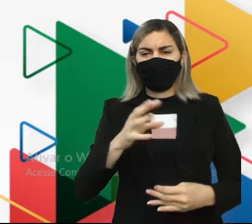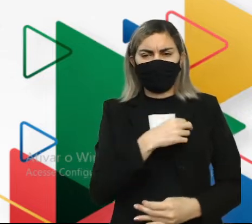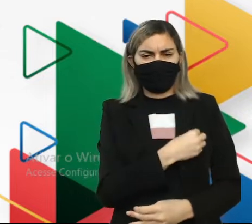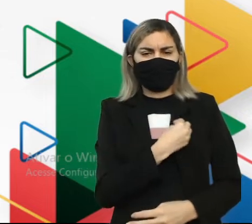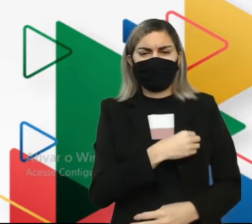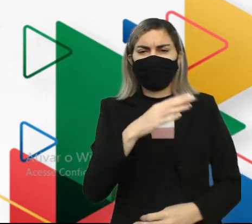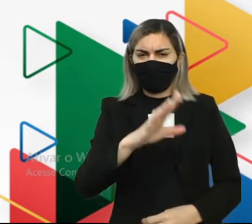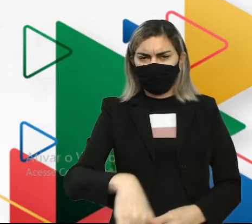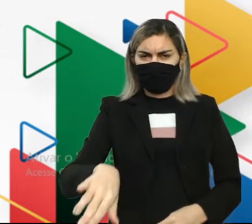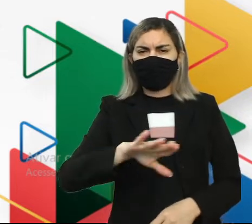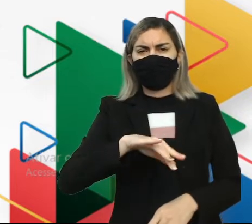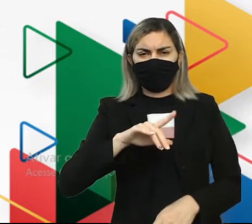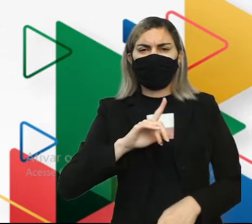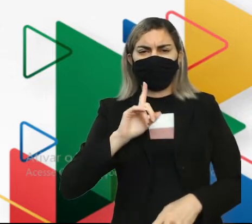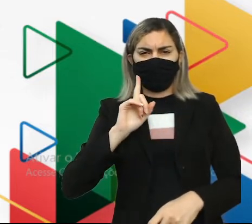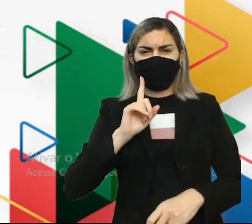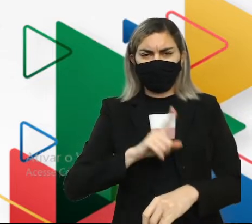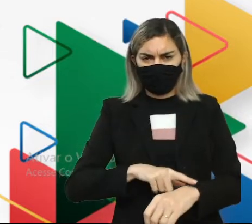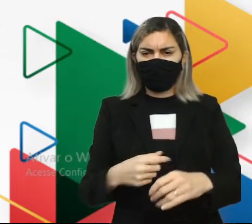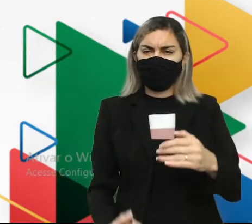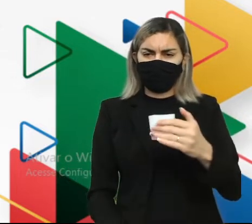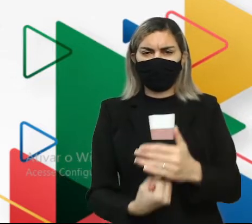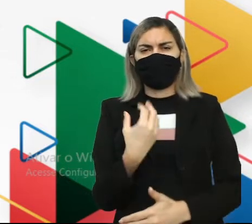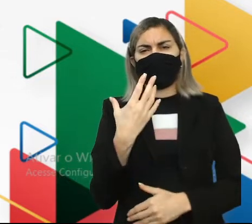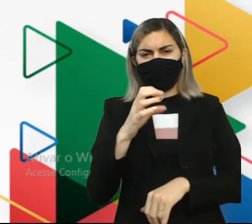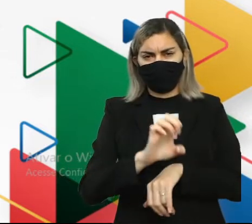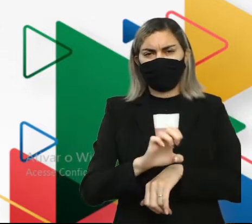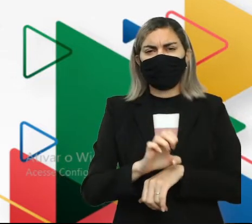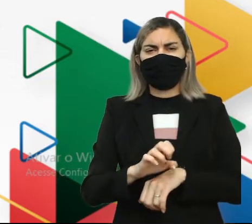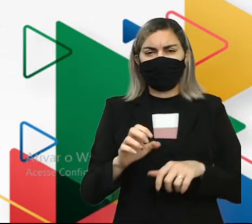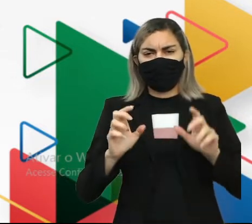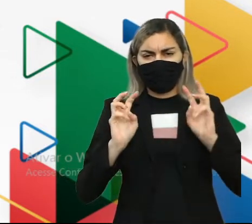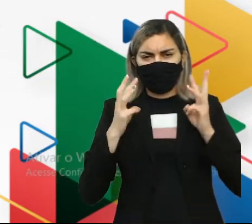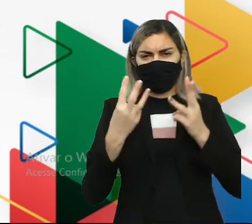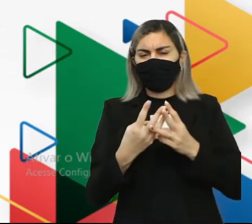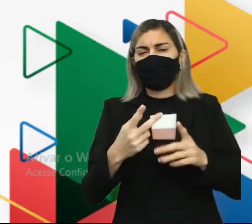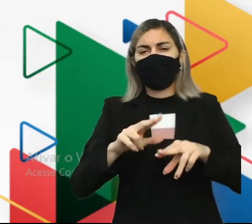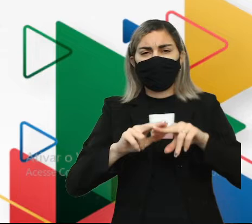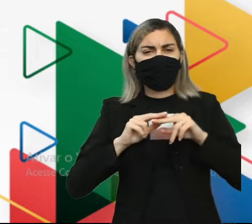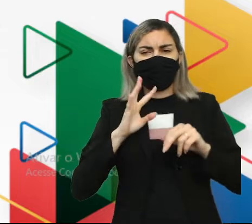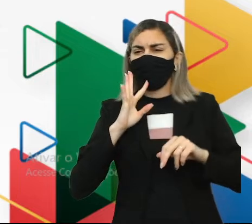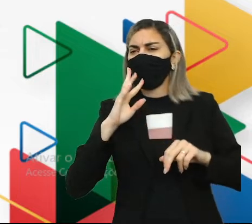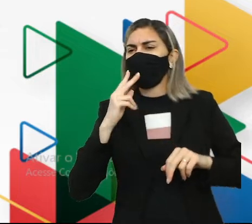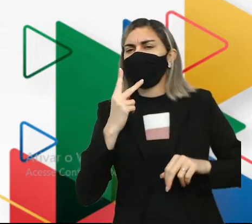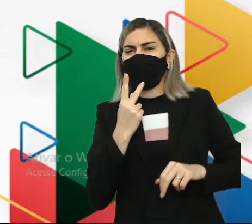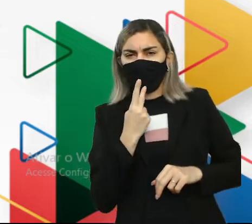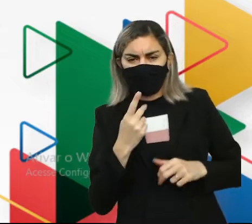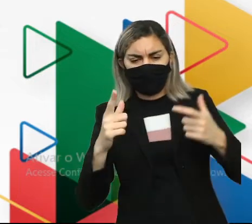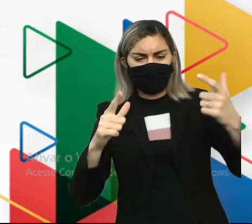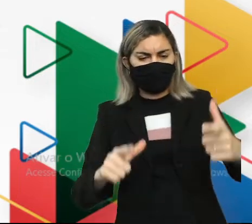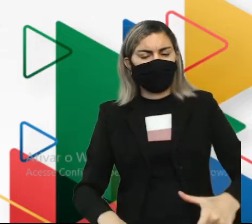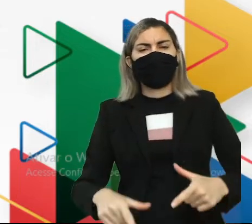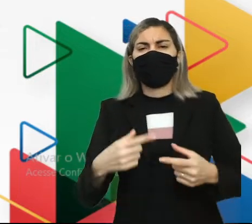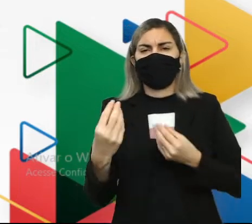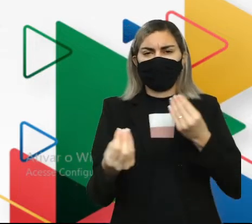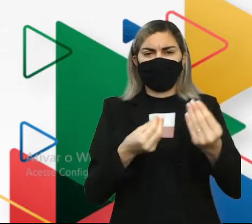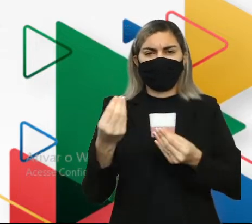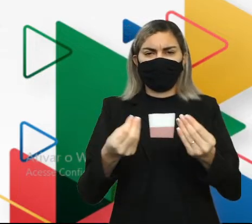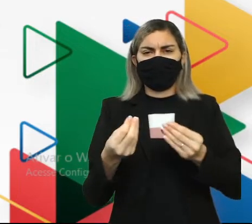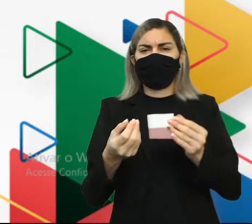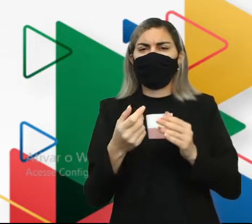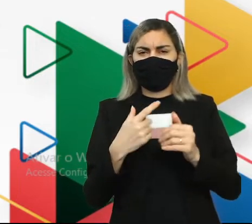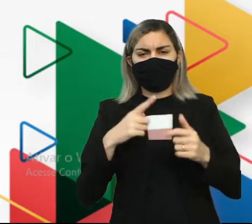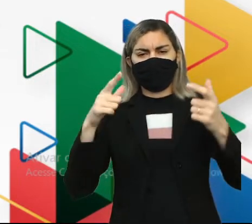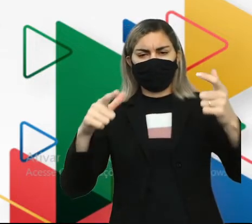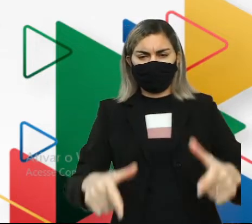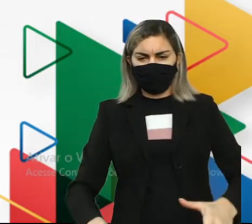território na hora da criação do Estado de Israel. Por isso que alguns países não reconhecem esse local como licitamente